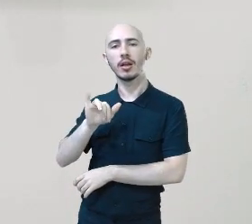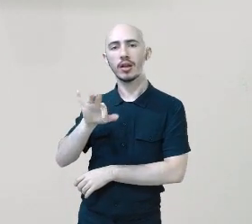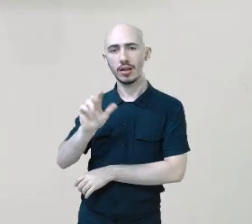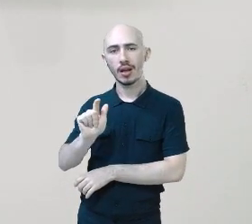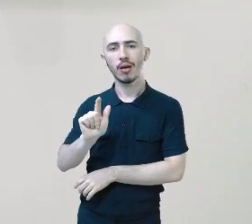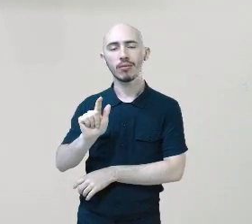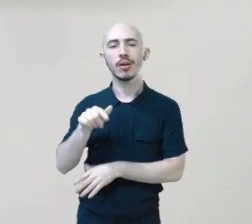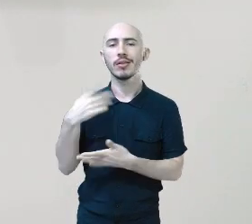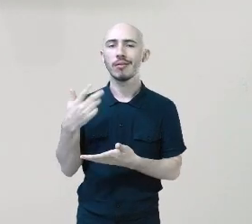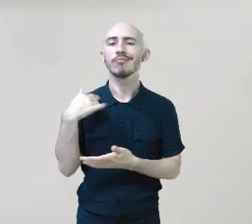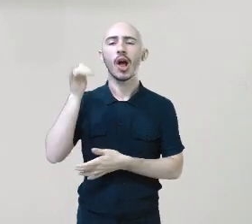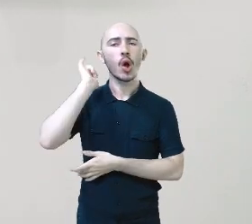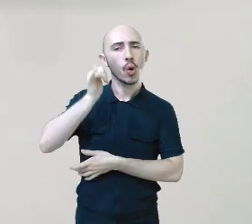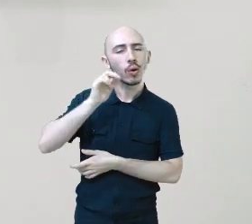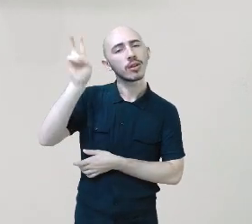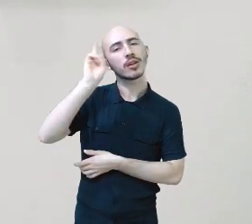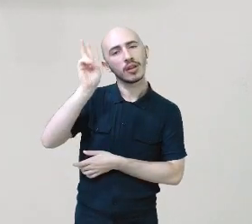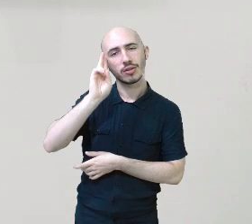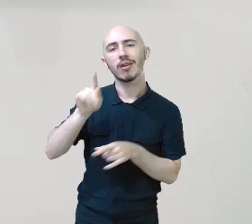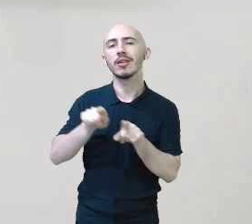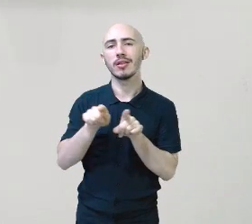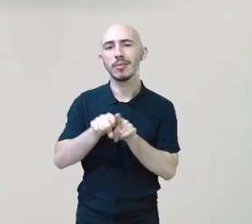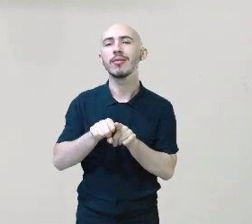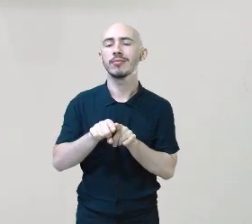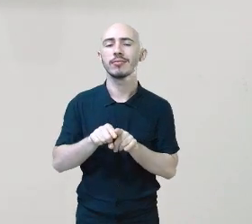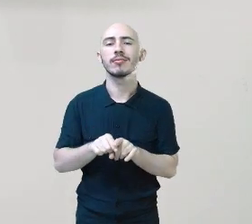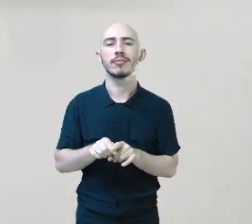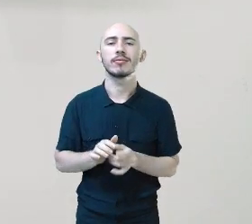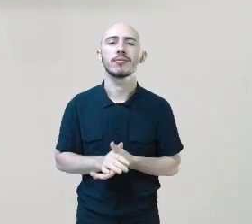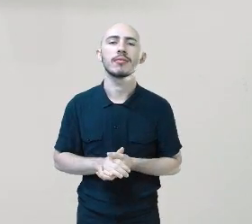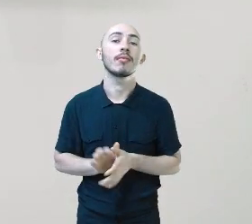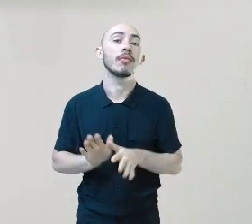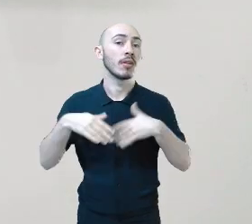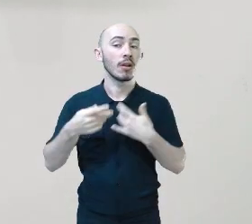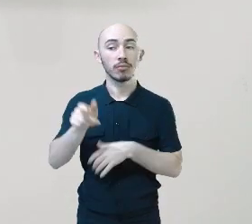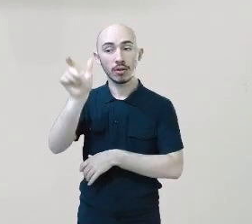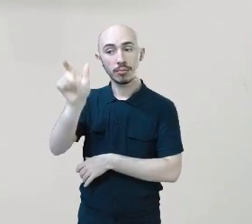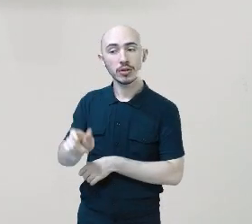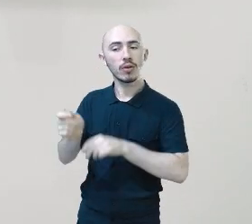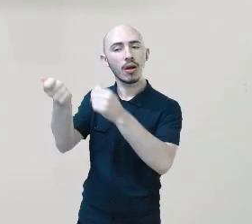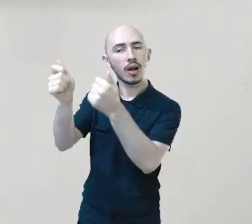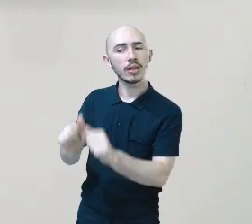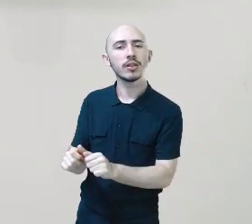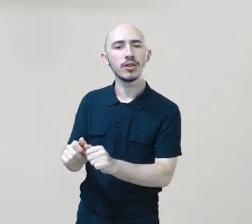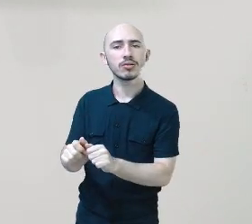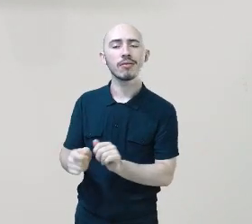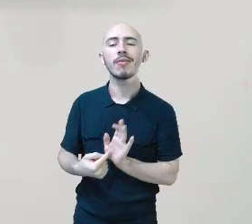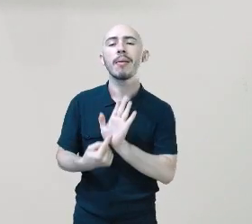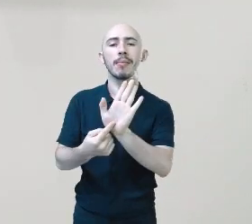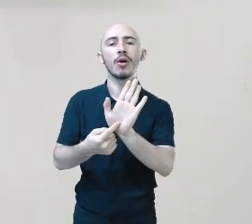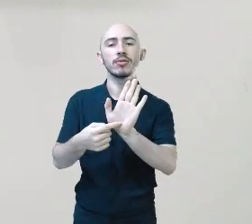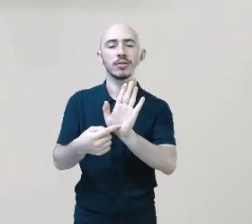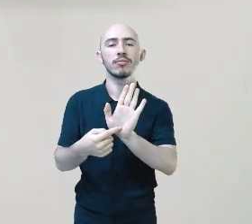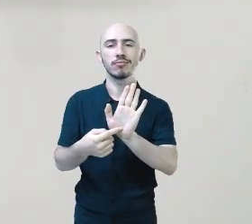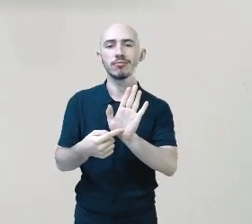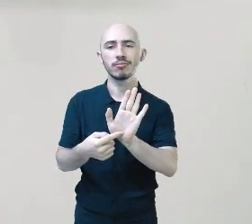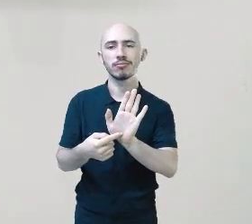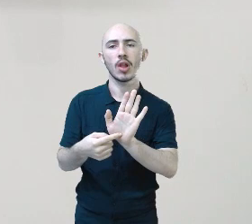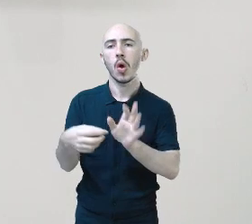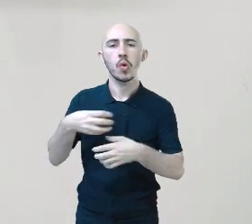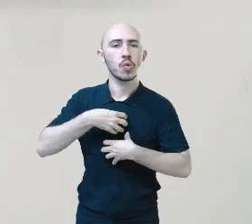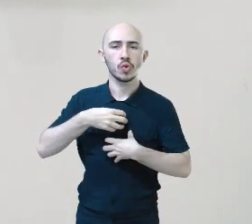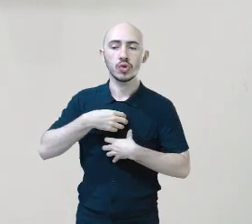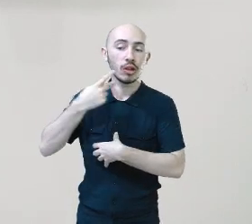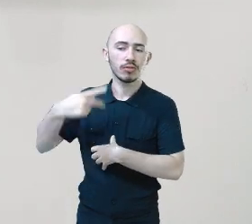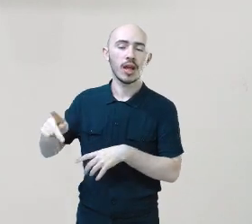da nossa história. Lembrando que o artista, ele vai colocar ali, ele vai imprimir a sua marca, ele vai imprimir a